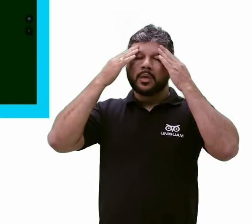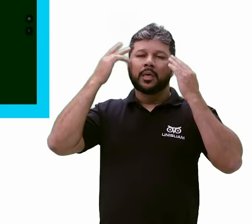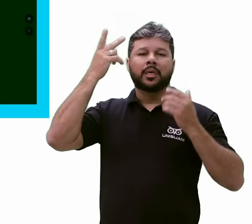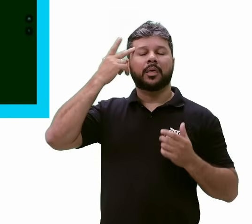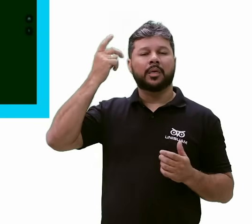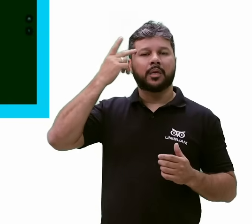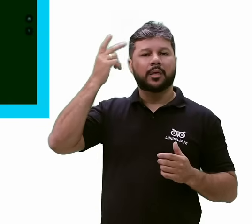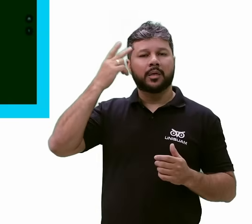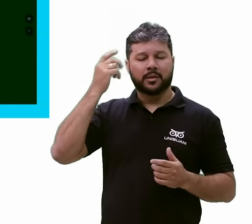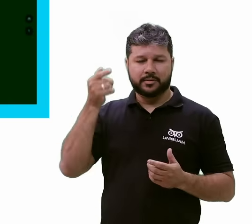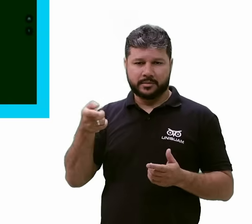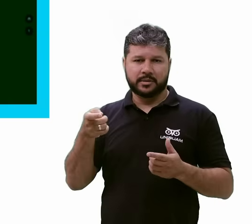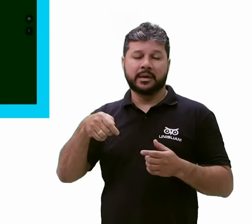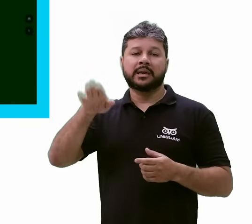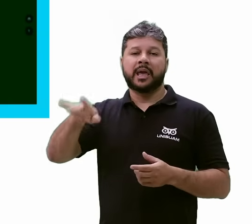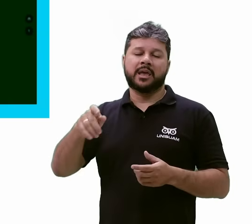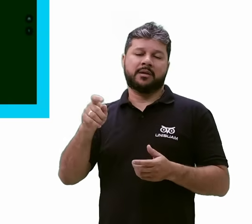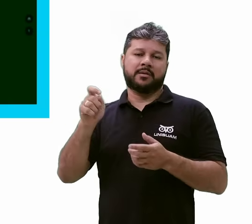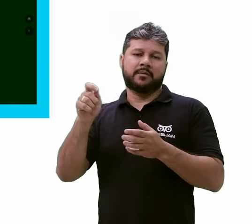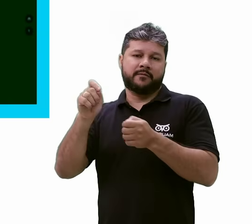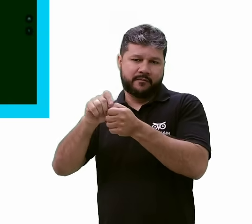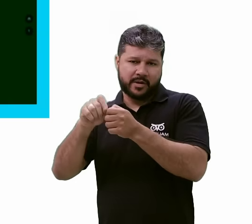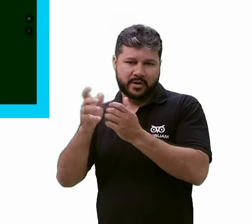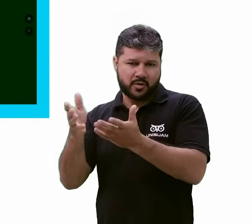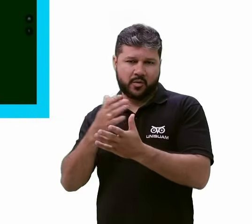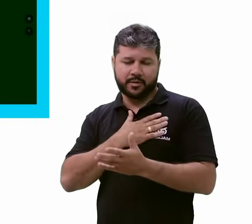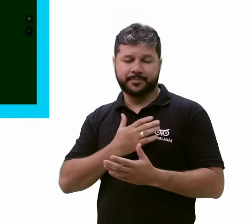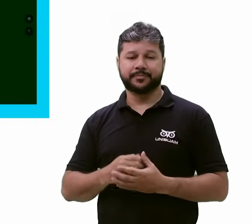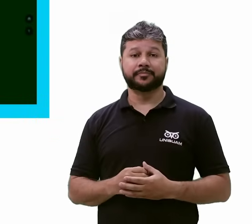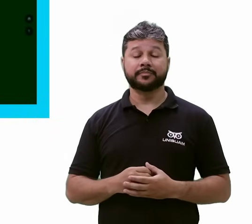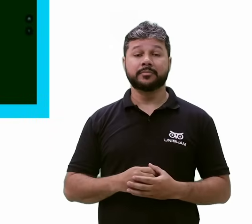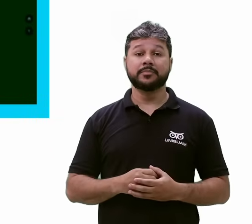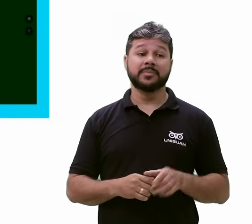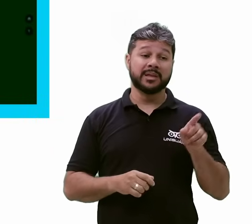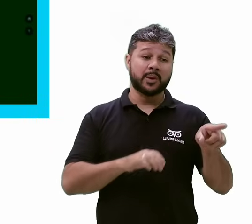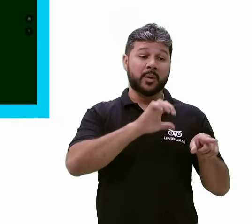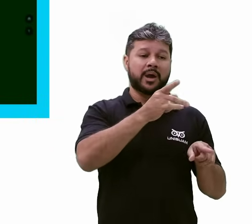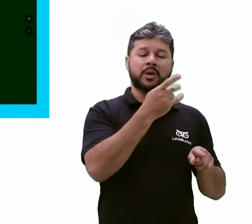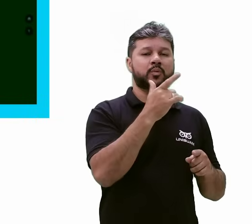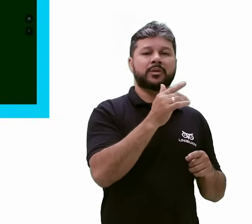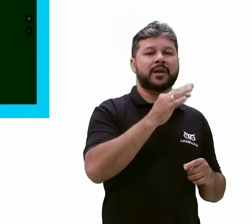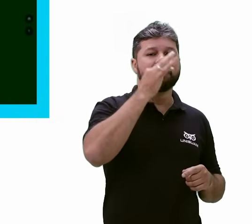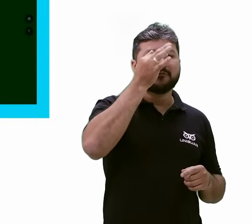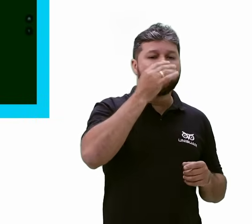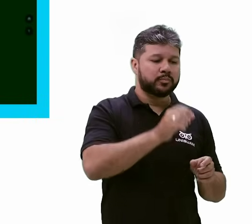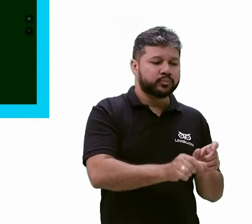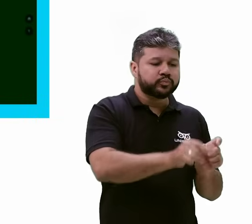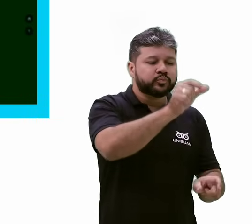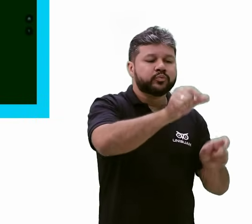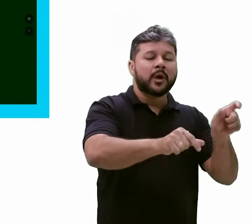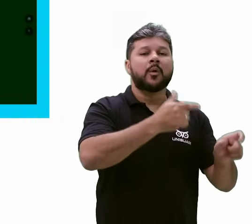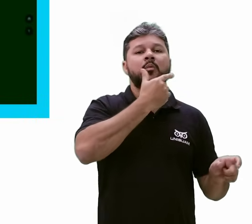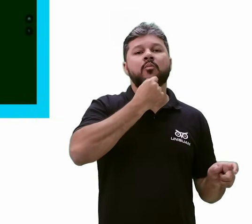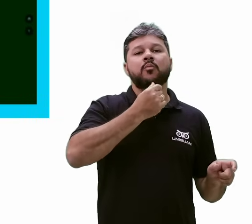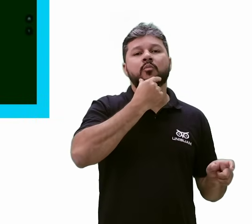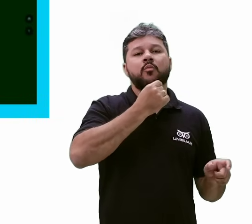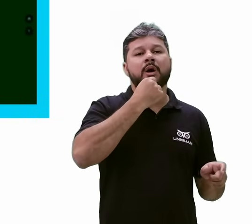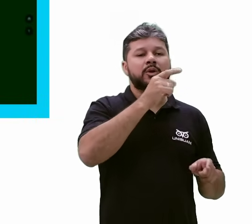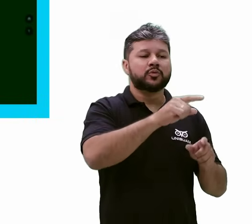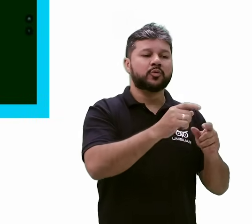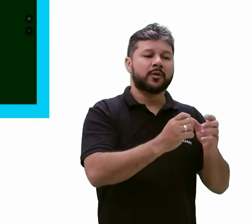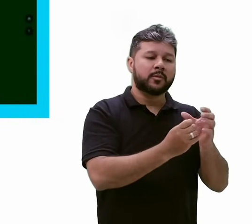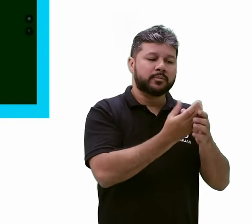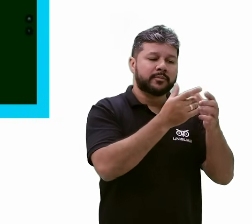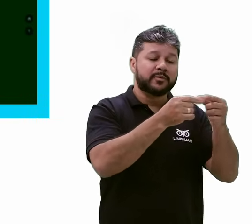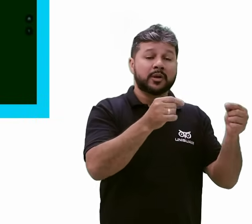faz. Já o cânhamo, você não tem esse objetivo de flor. E aí você pode usar a variedade de planta macho. Não vai produzir